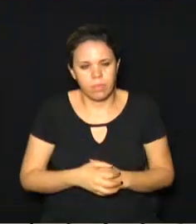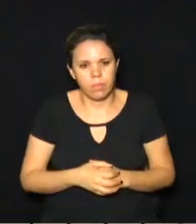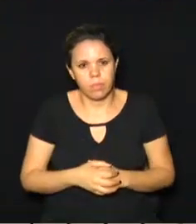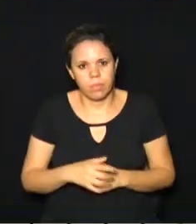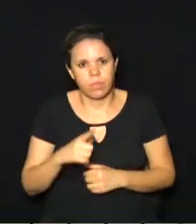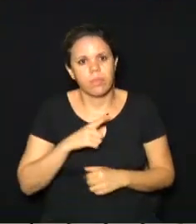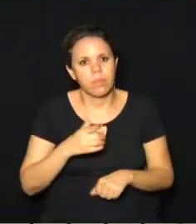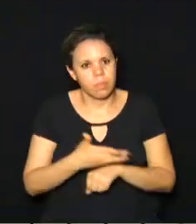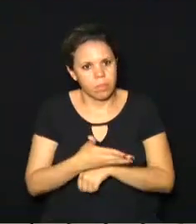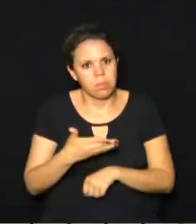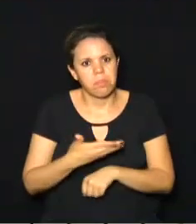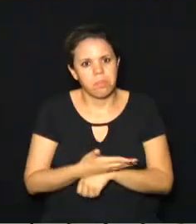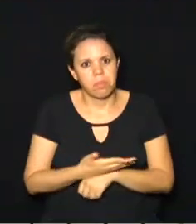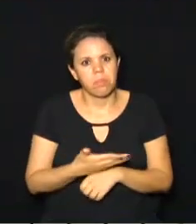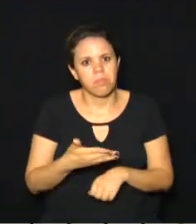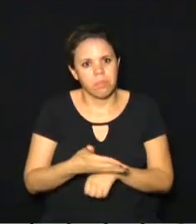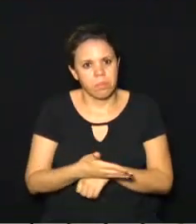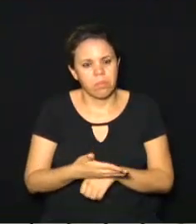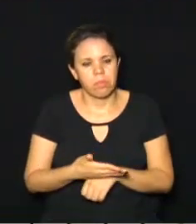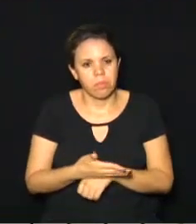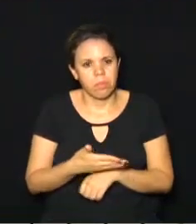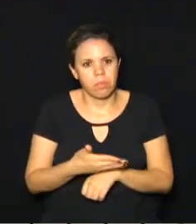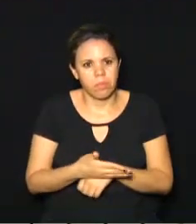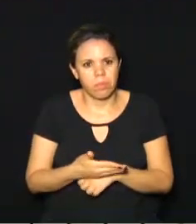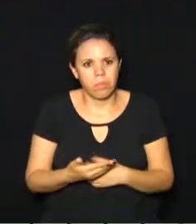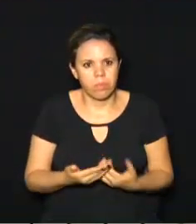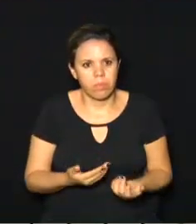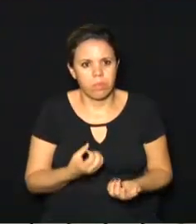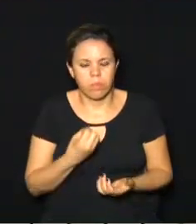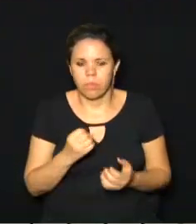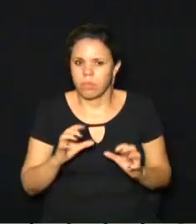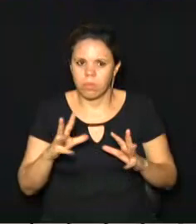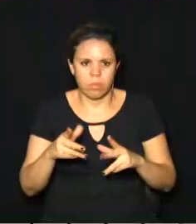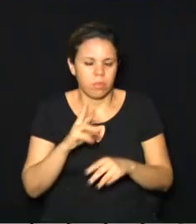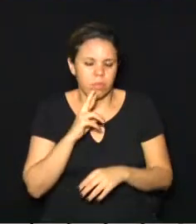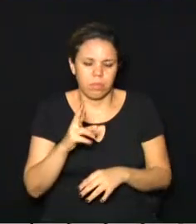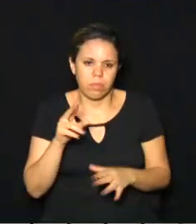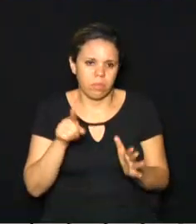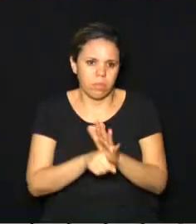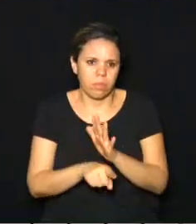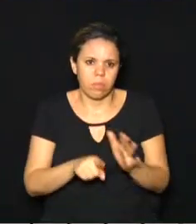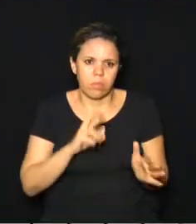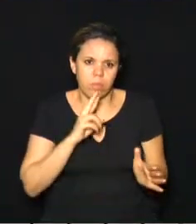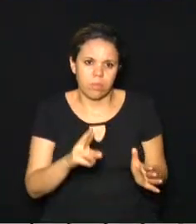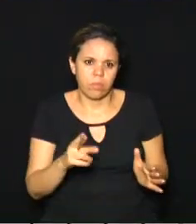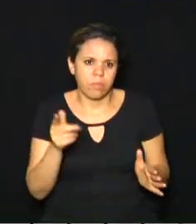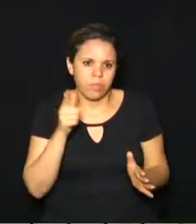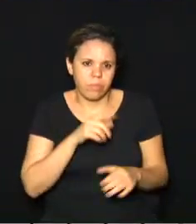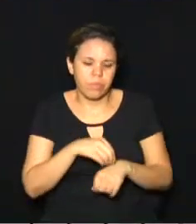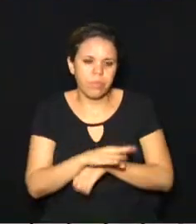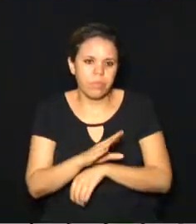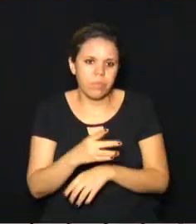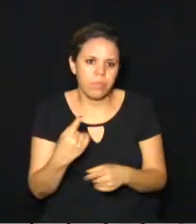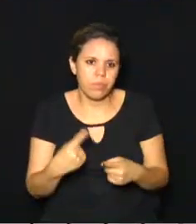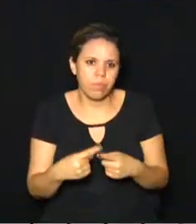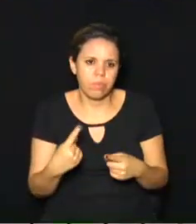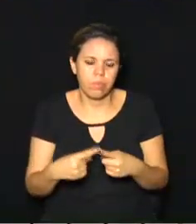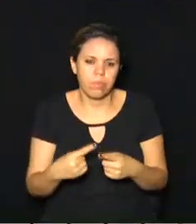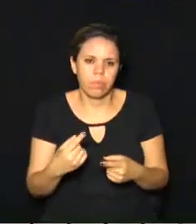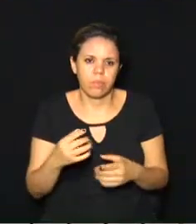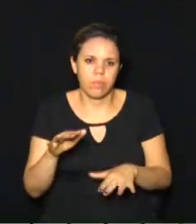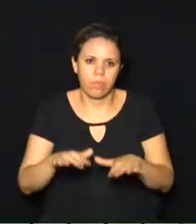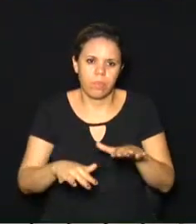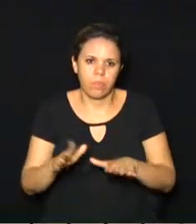uma participação aqui intensa. Evidente que não foram todas as perguntas que eu pude transmitir, porque parte dos